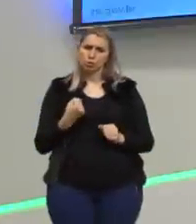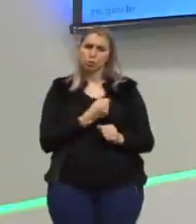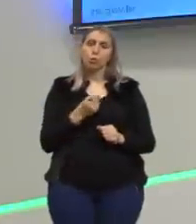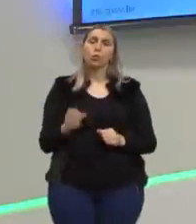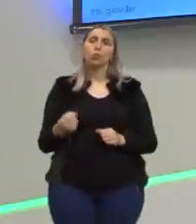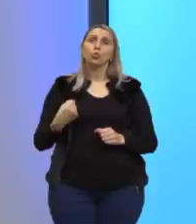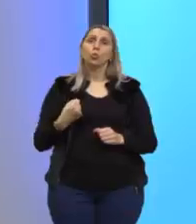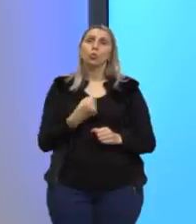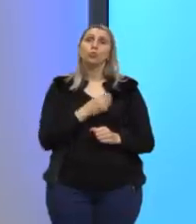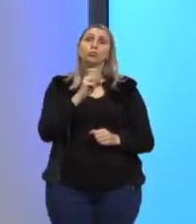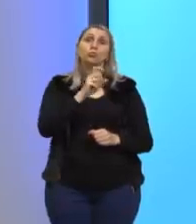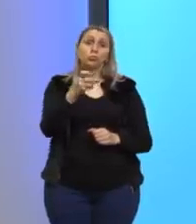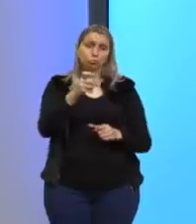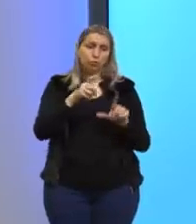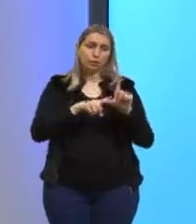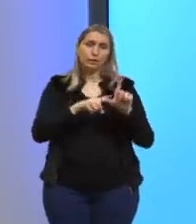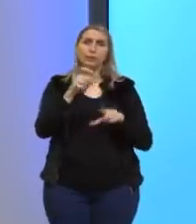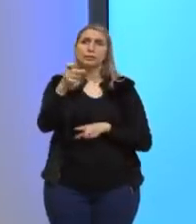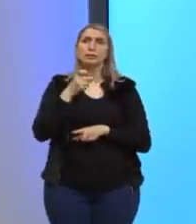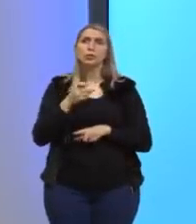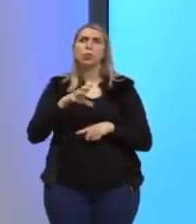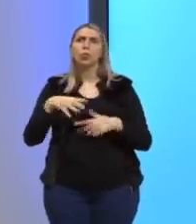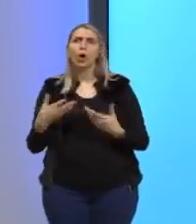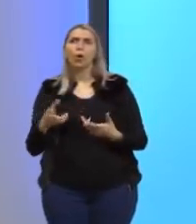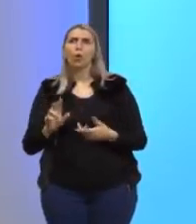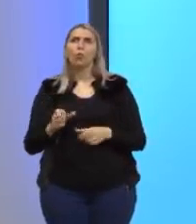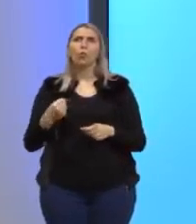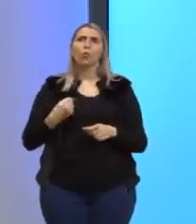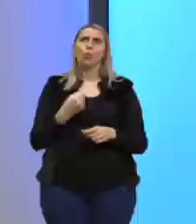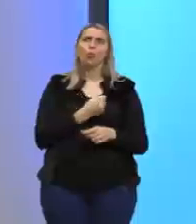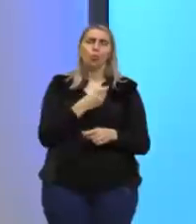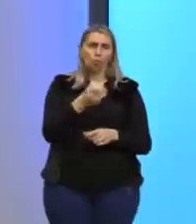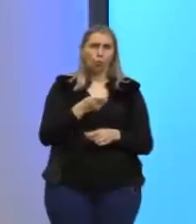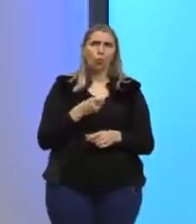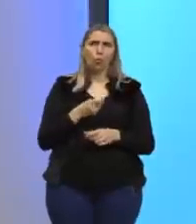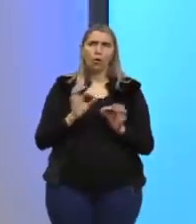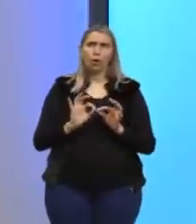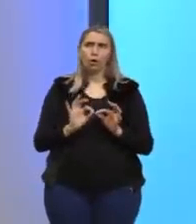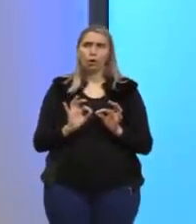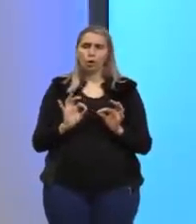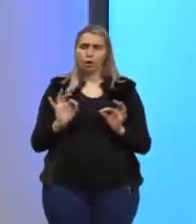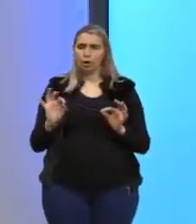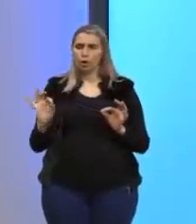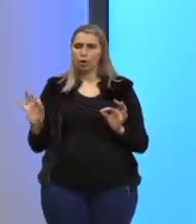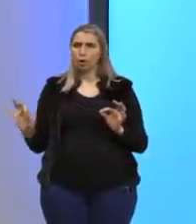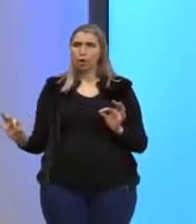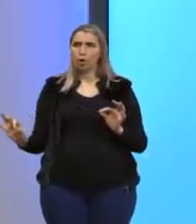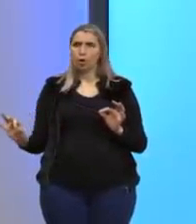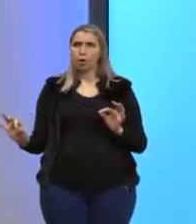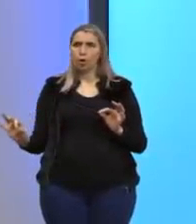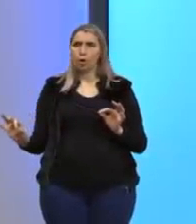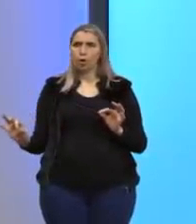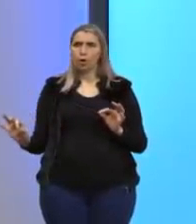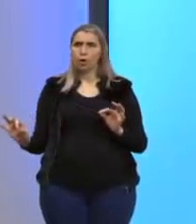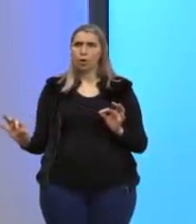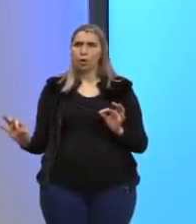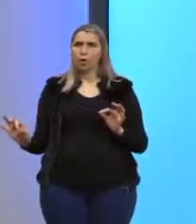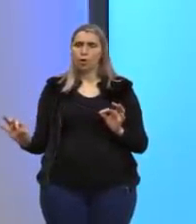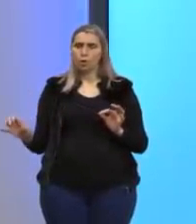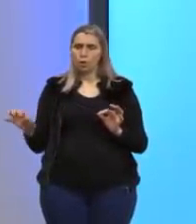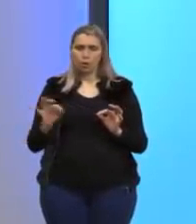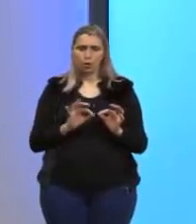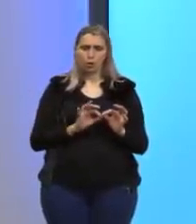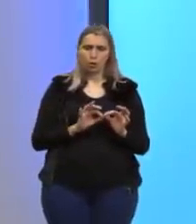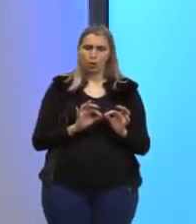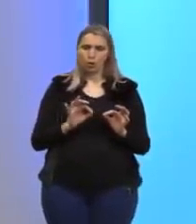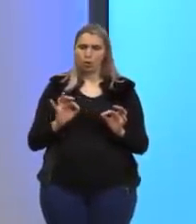do x. E quem é o valor do x? Ó, o valor do x é a distância onde o fio foi preso ao solo